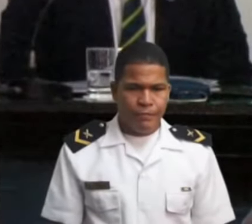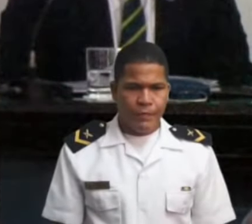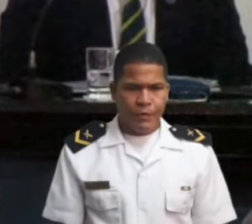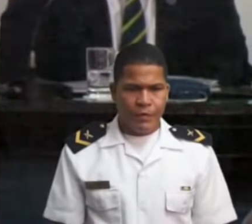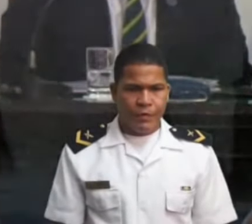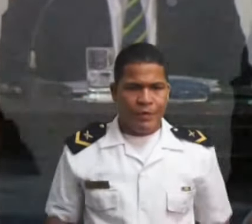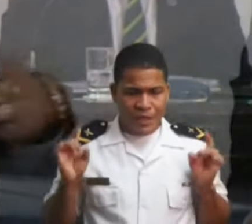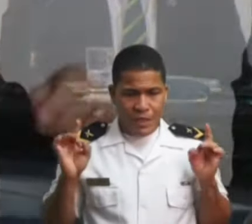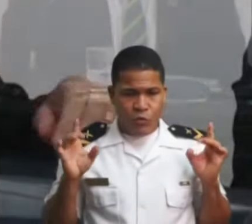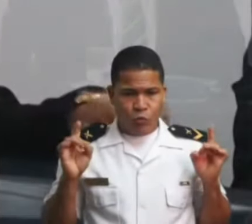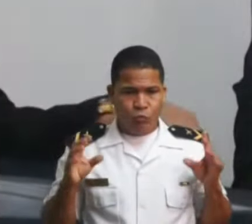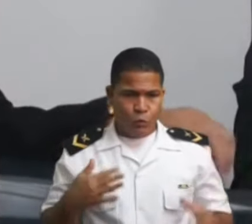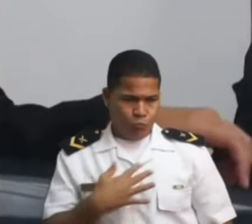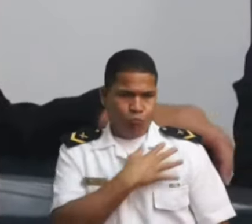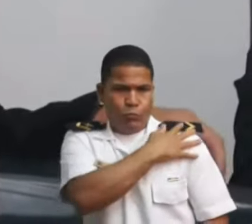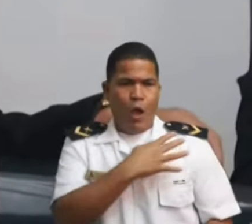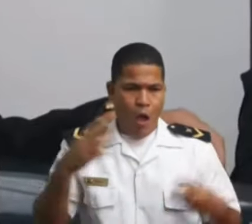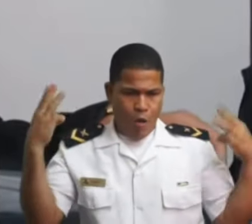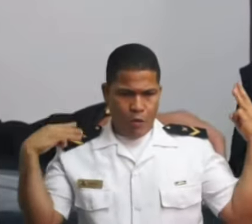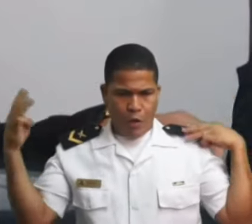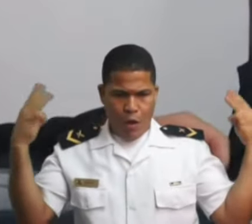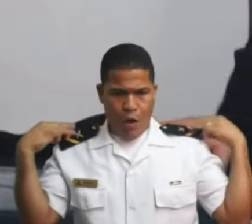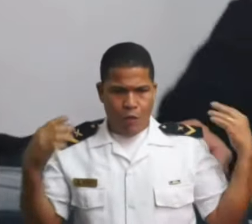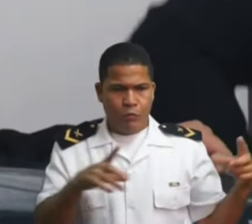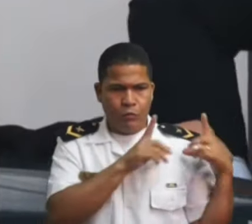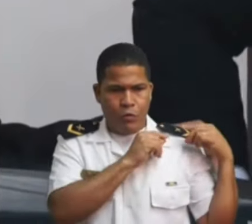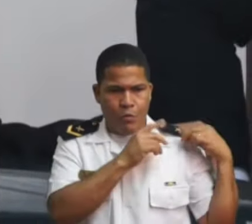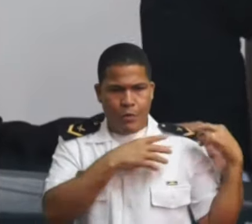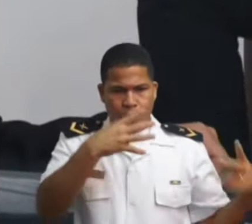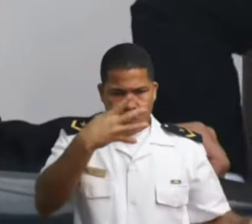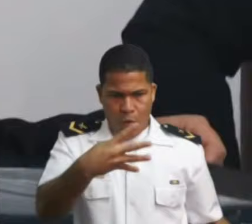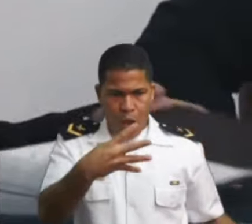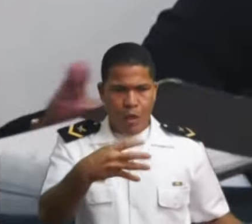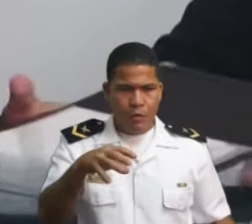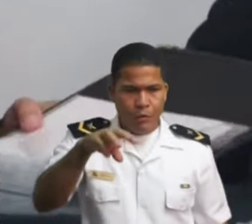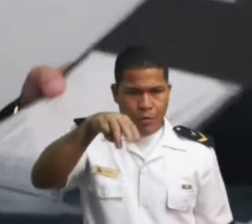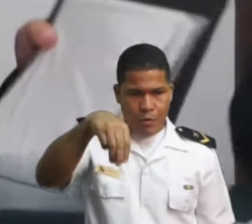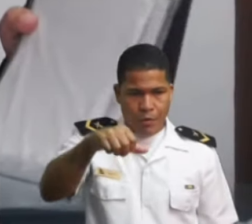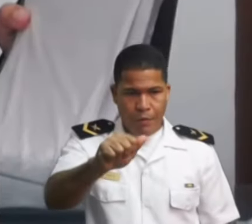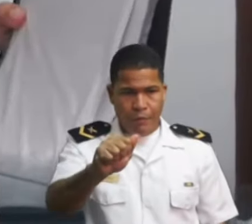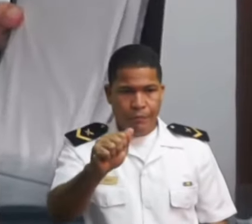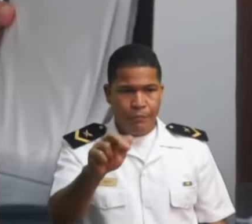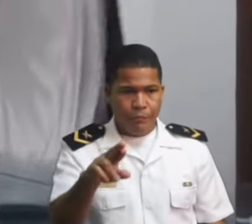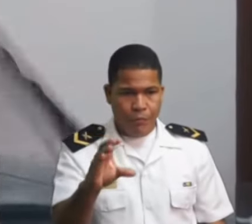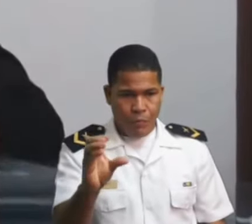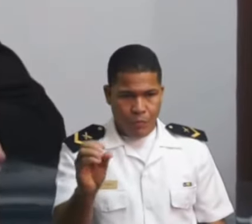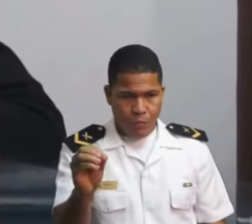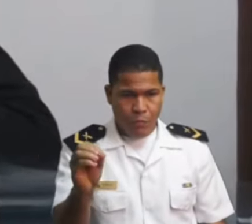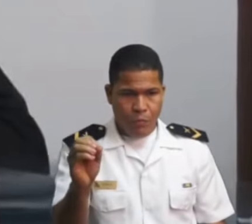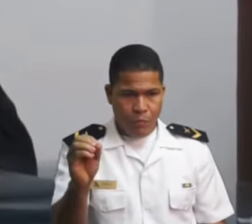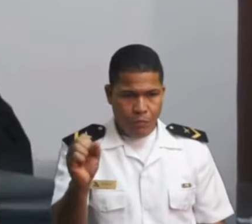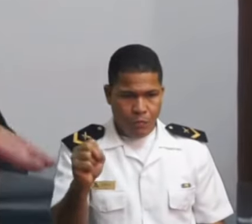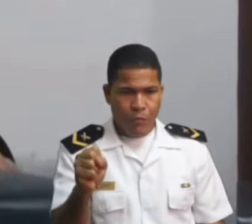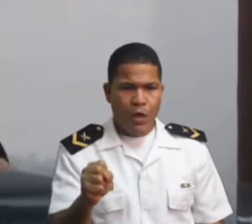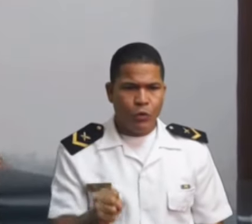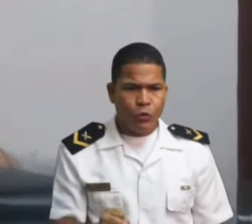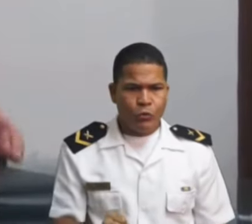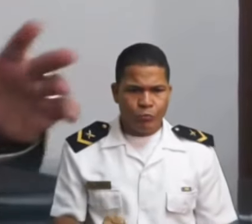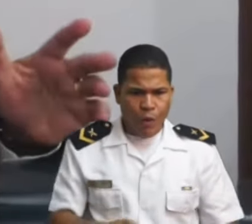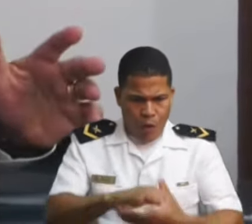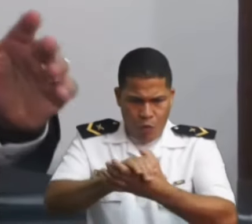Excelentíssimo comandante da Marinha, almirante de esquadra Marcos Sampaio Olsen, em nome do qual